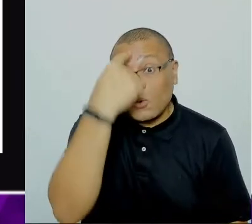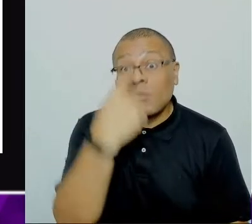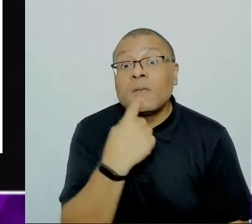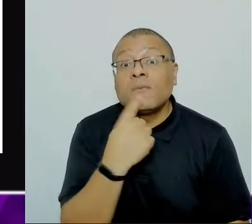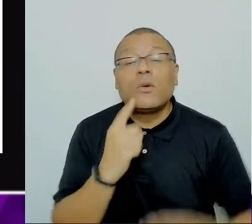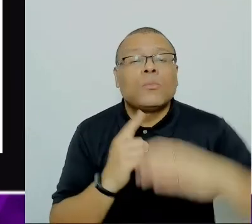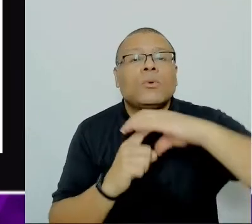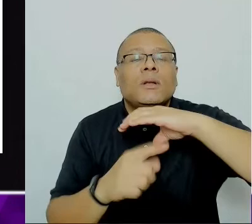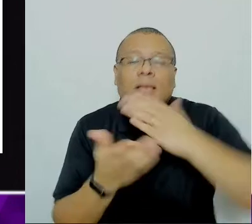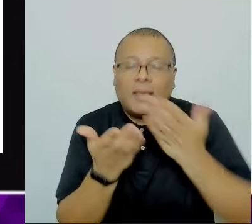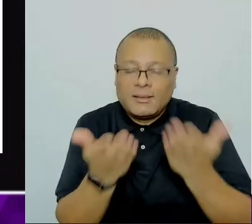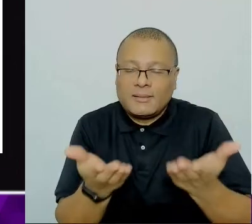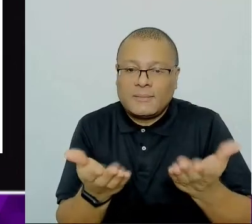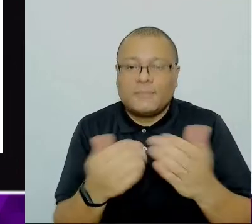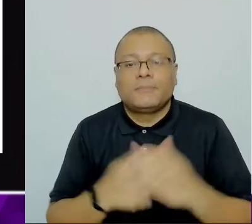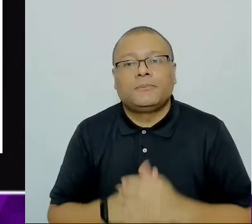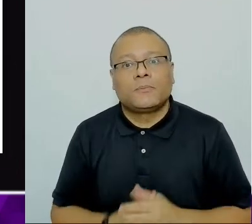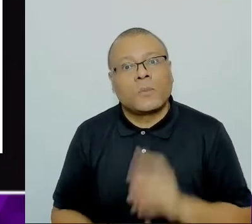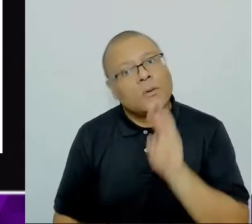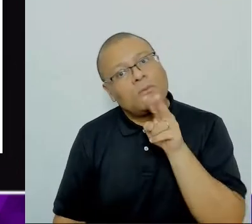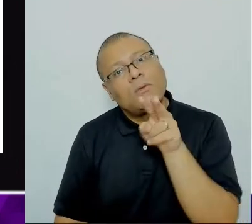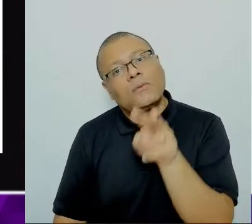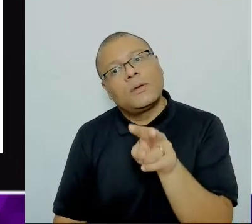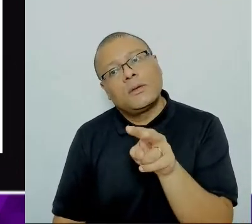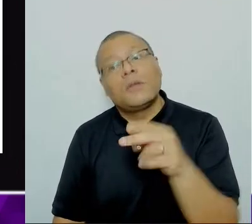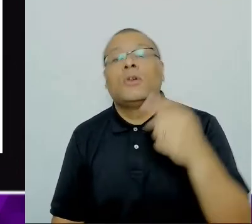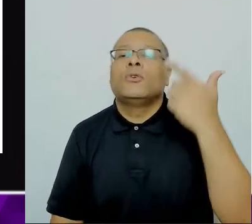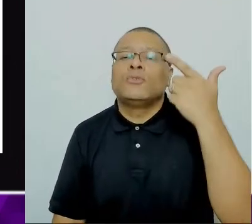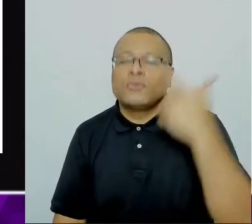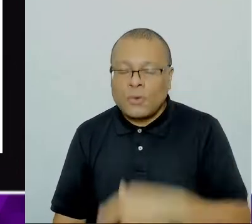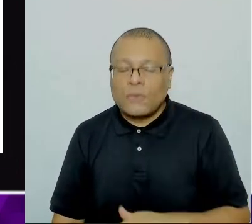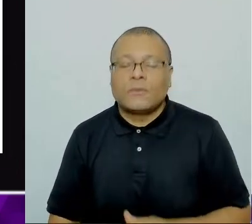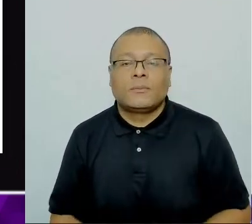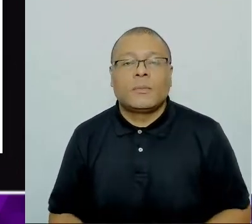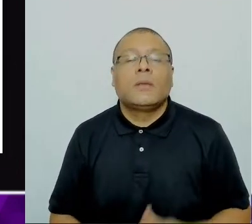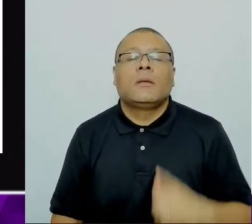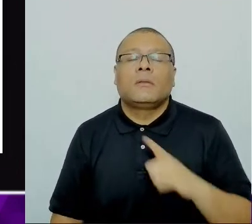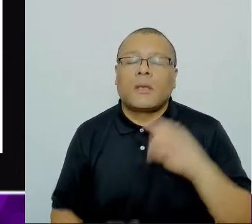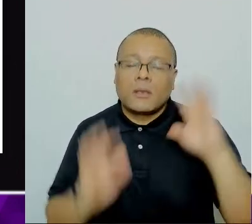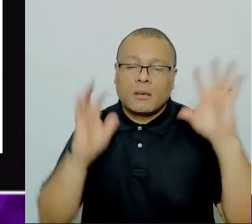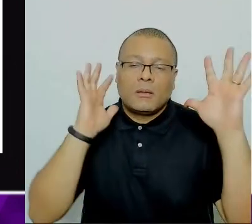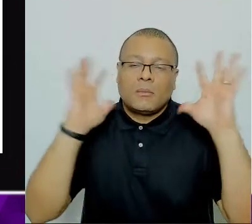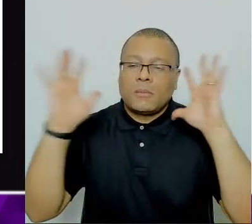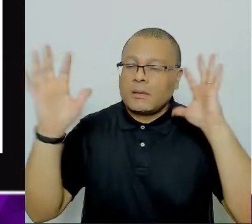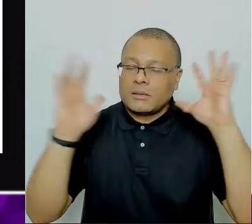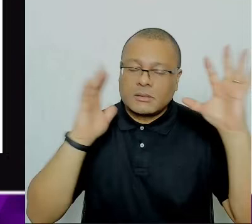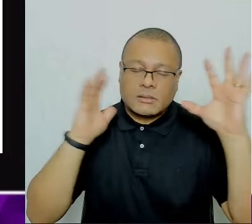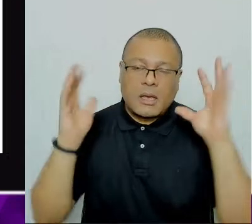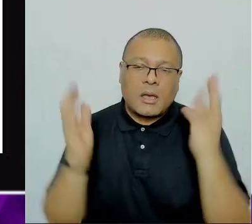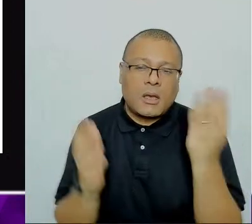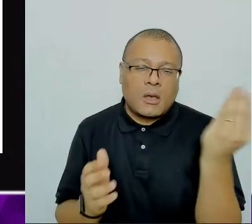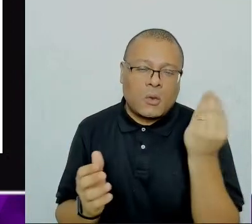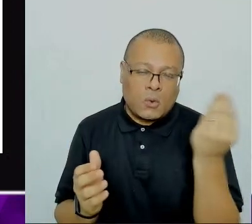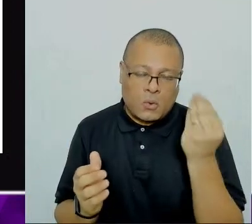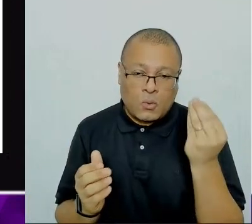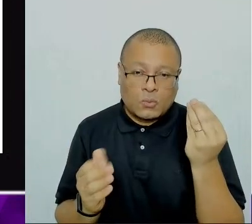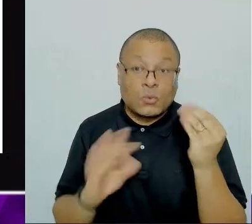E se a gente for olhar, né, novamente aqui, a gente tem que pensar que, assim, com o Open Everything, a